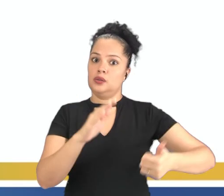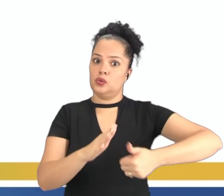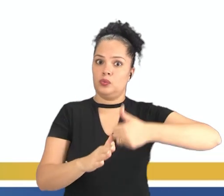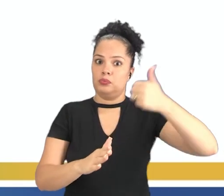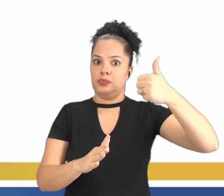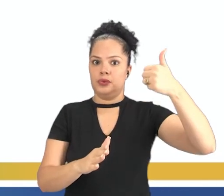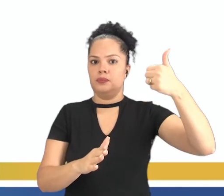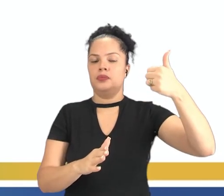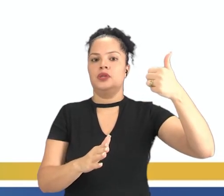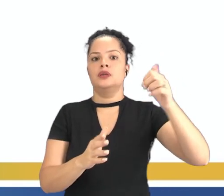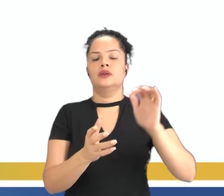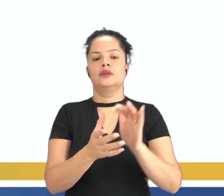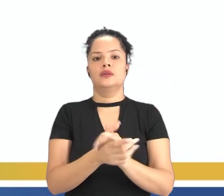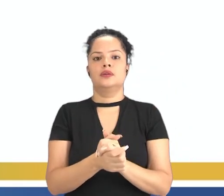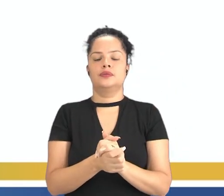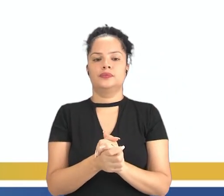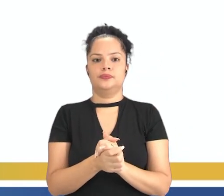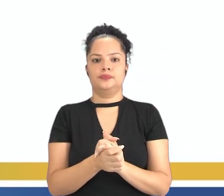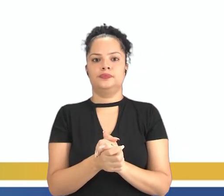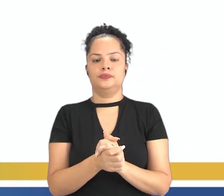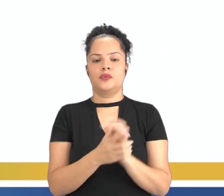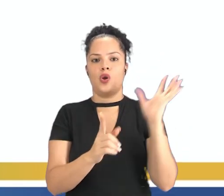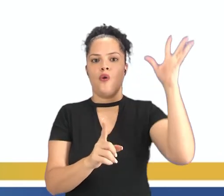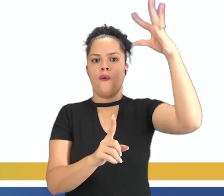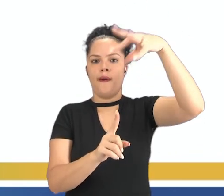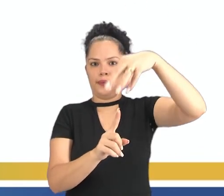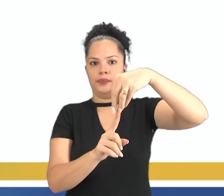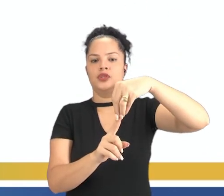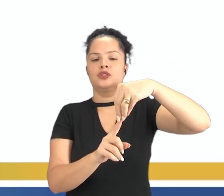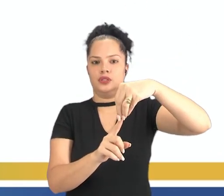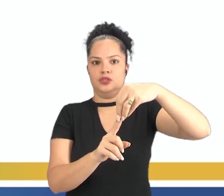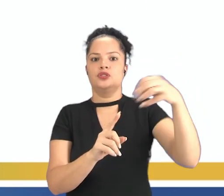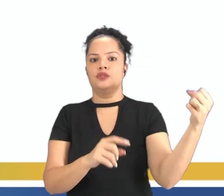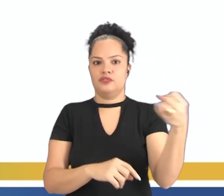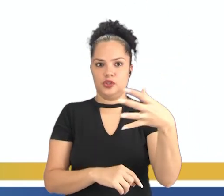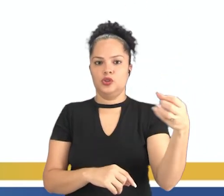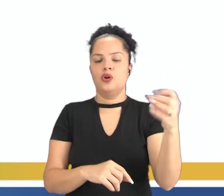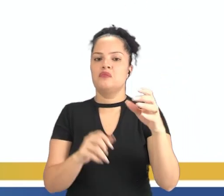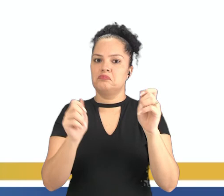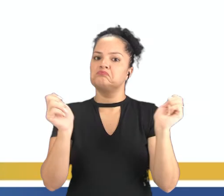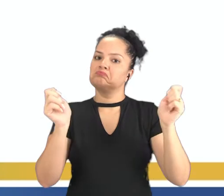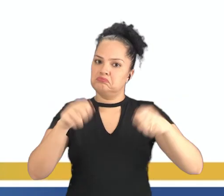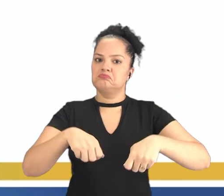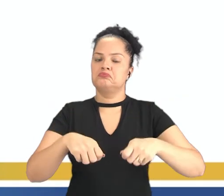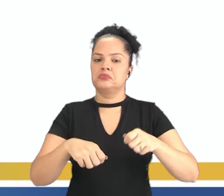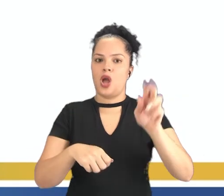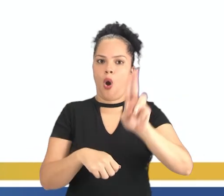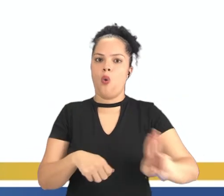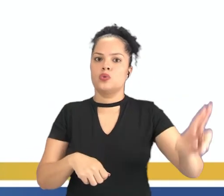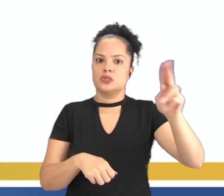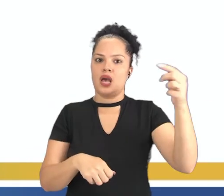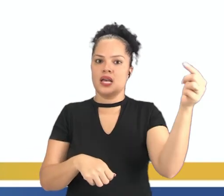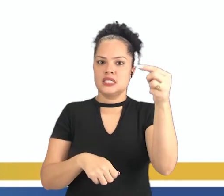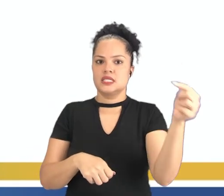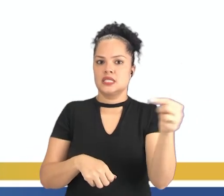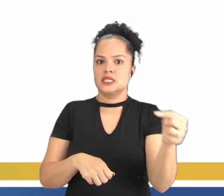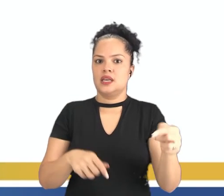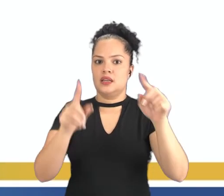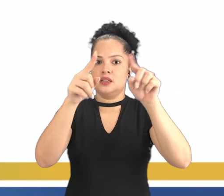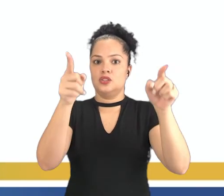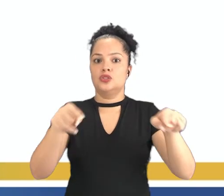texto base, né? Com um novo objetivo. Usa sinais como setas e chaves. Eu estou falando de quê?